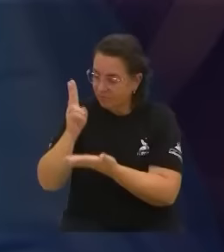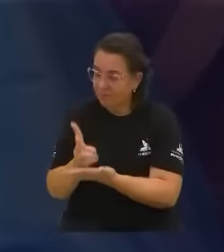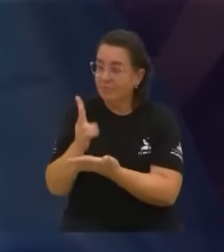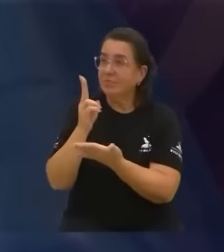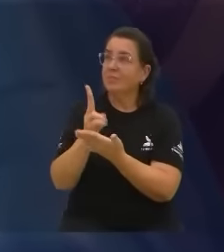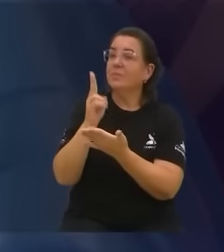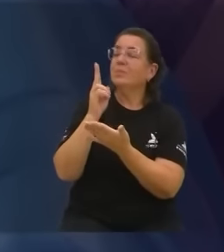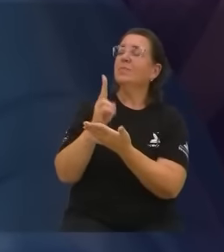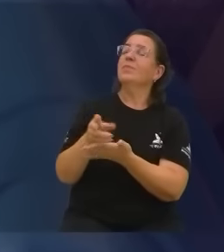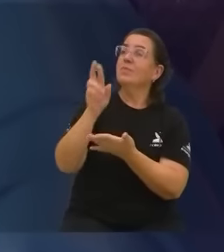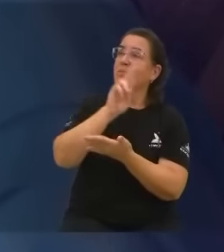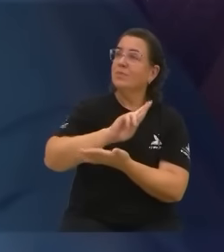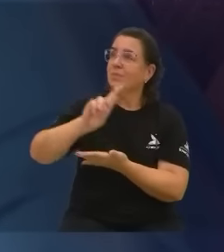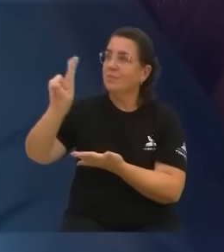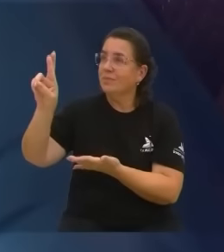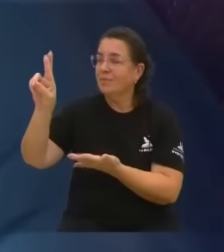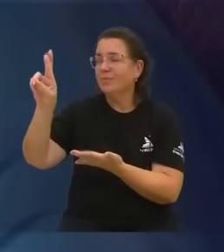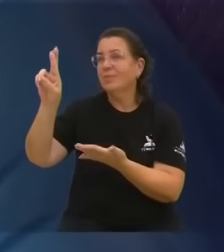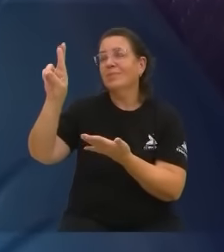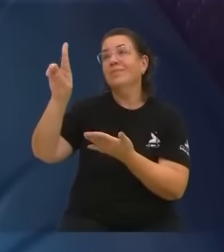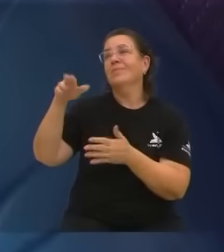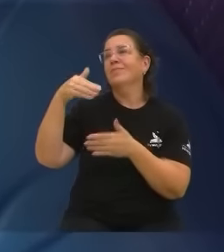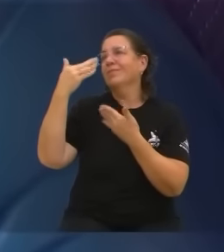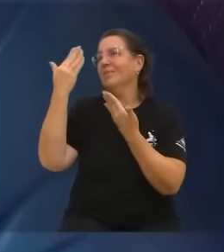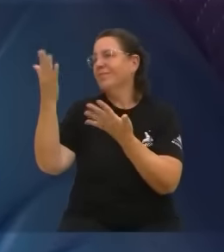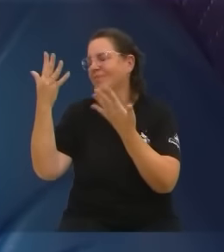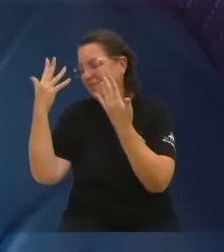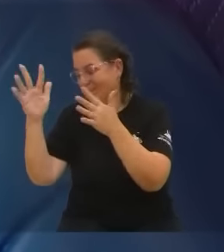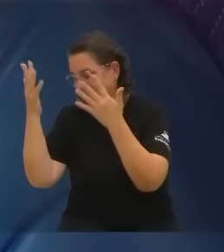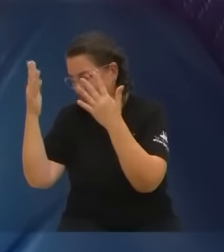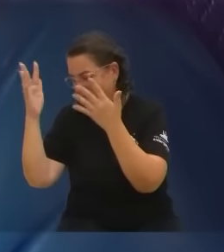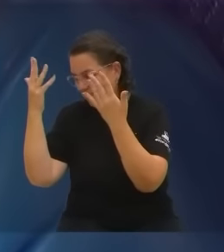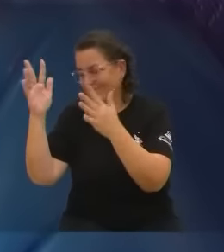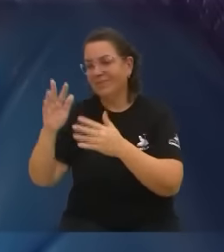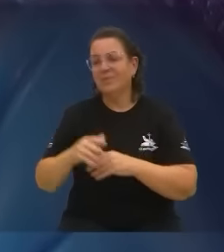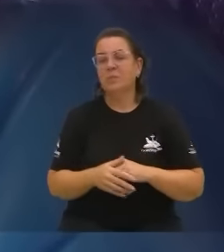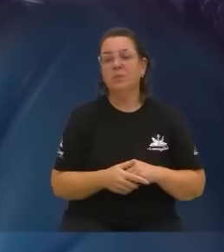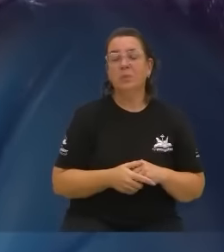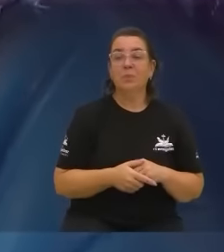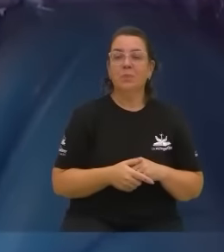para sempre, ó Senhor, o